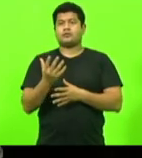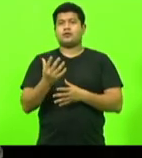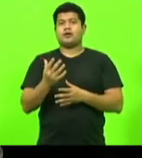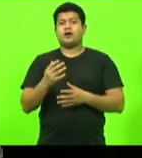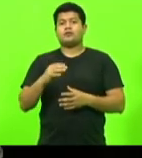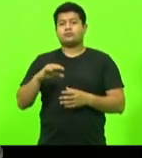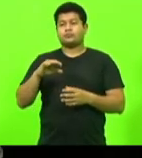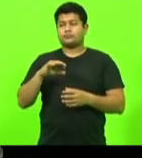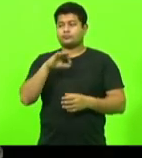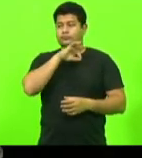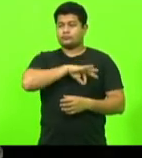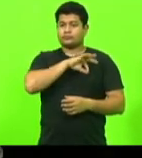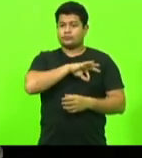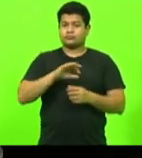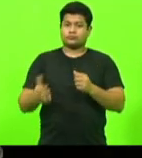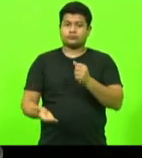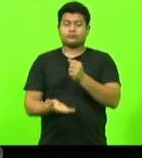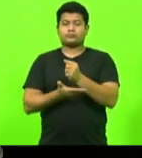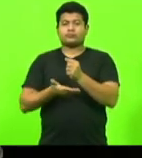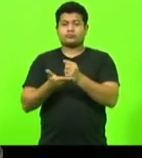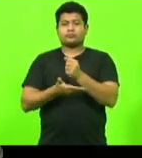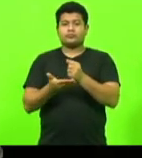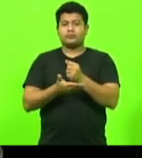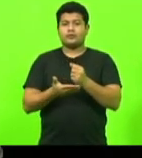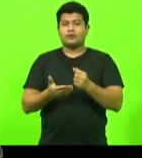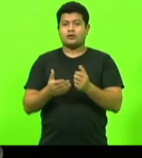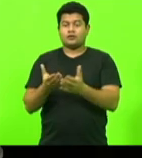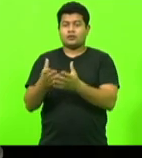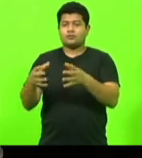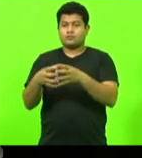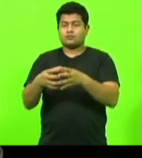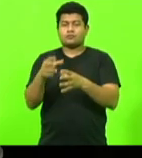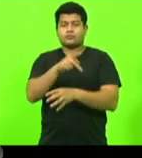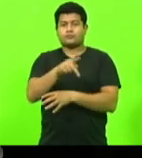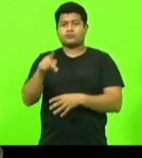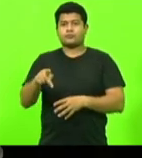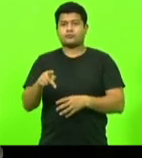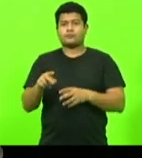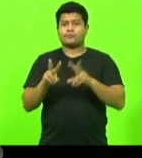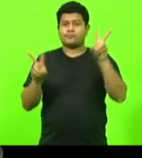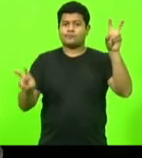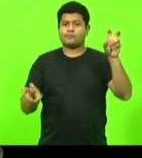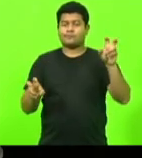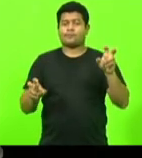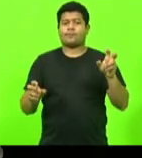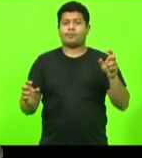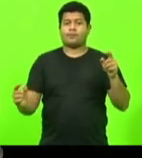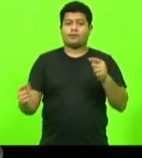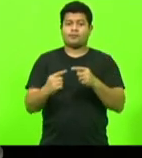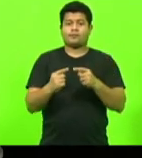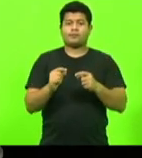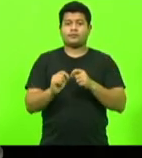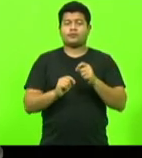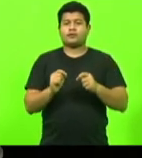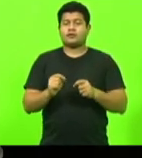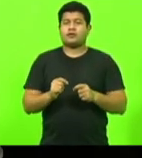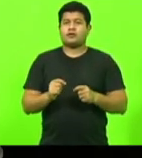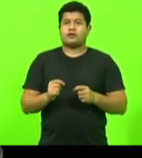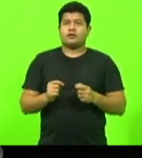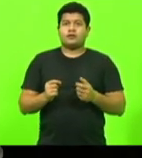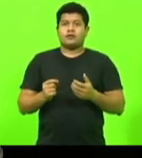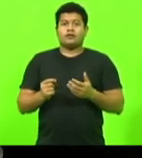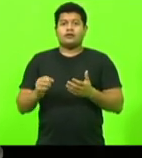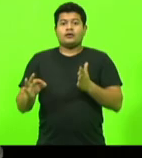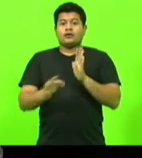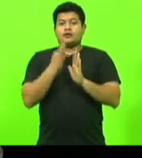a remuneração dos membros do magistério. Aspas, trata-se de figura distinta, destaque do piso